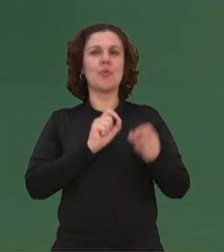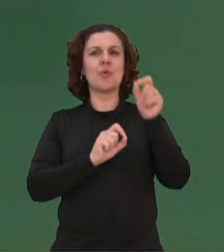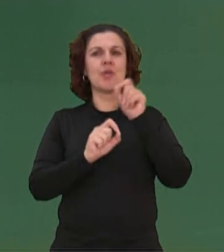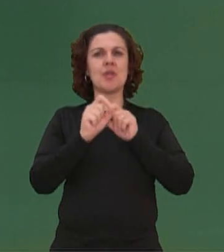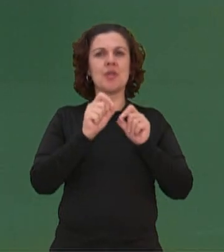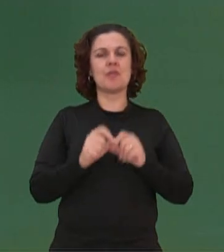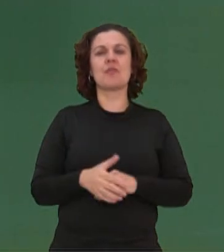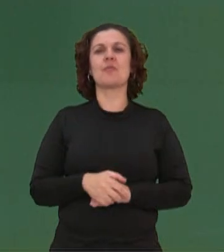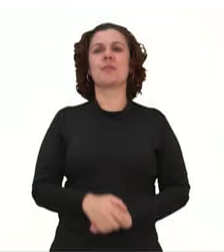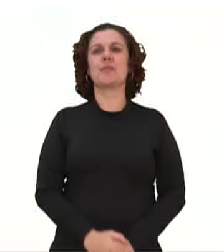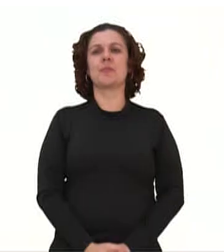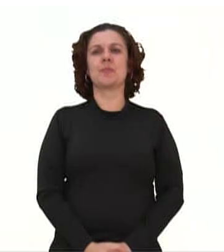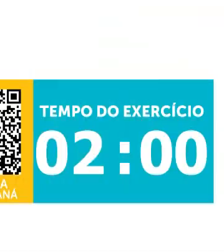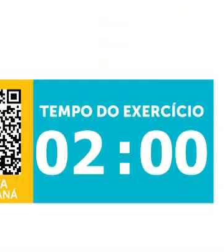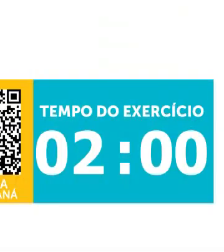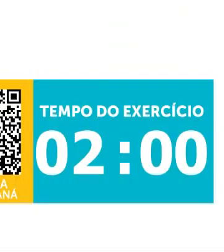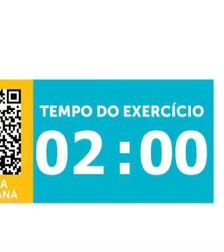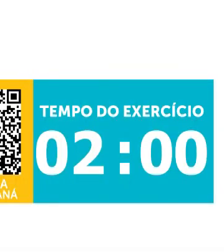Cohen?